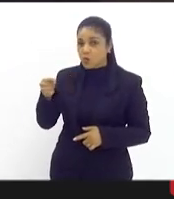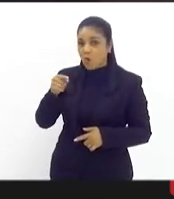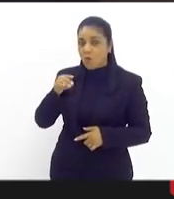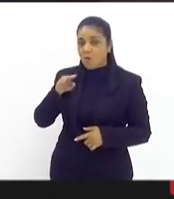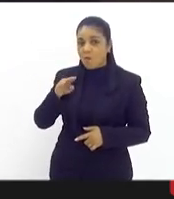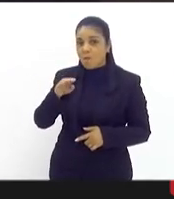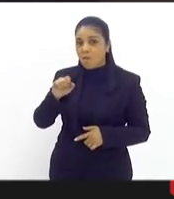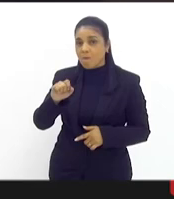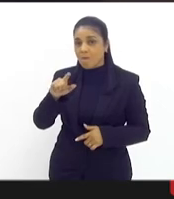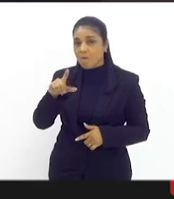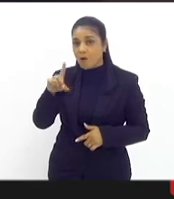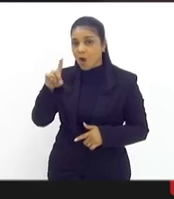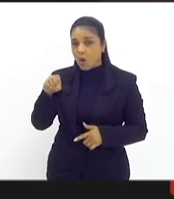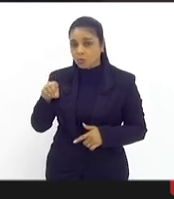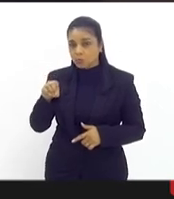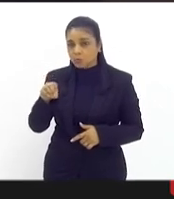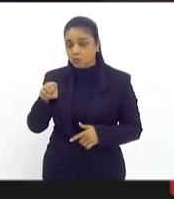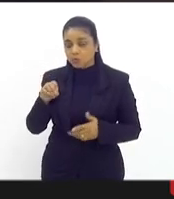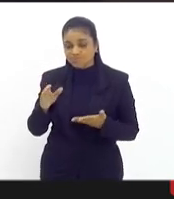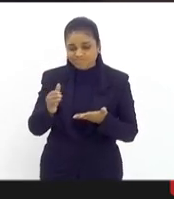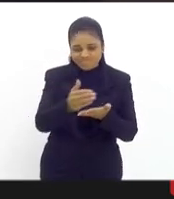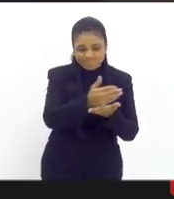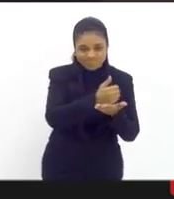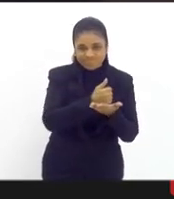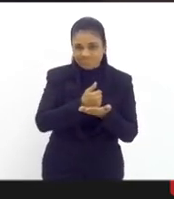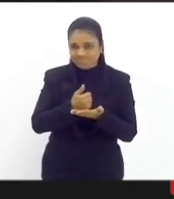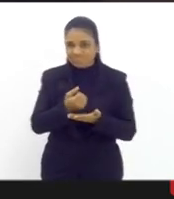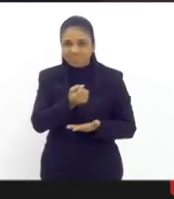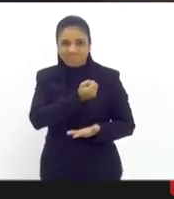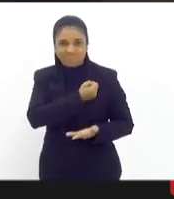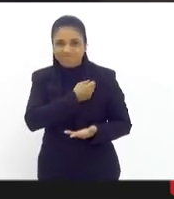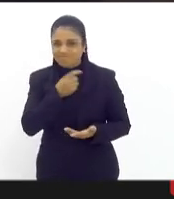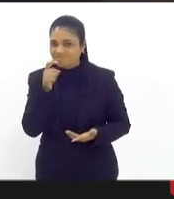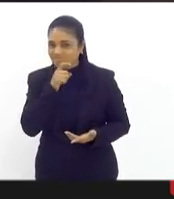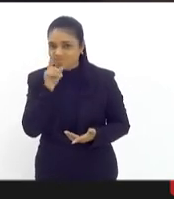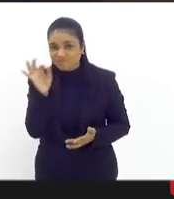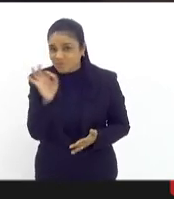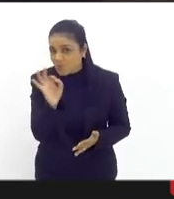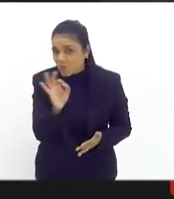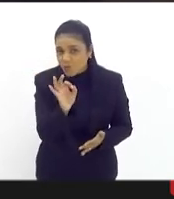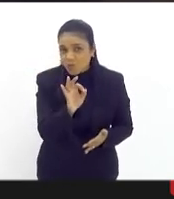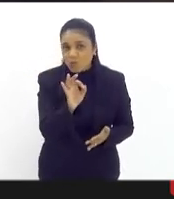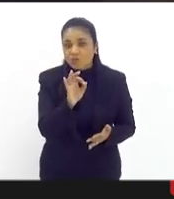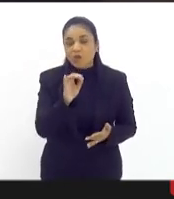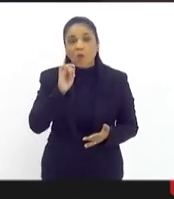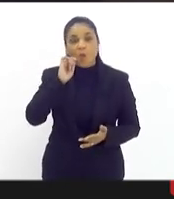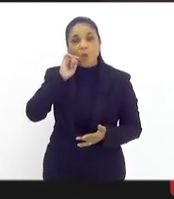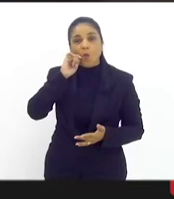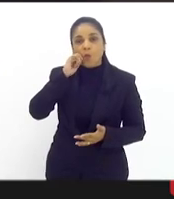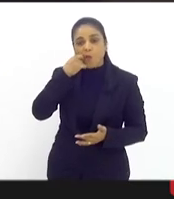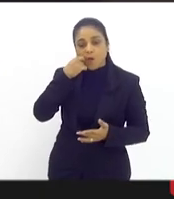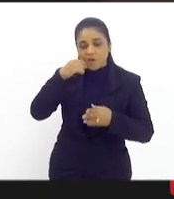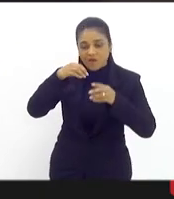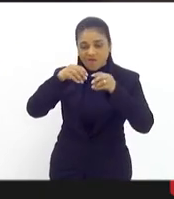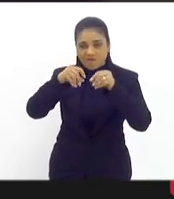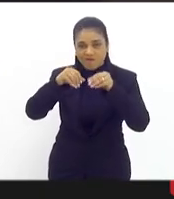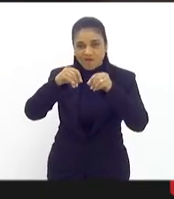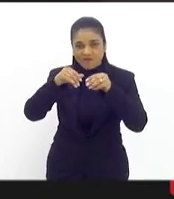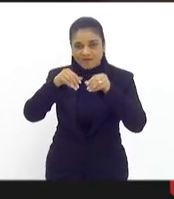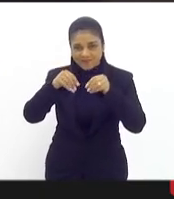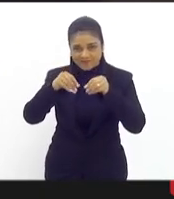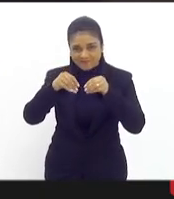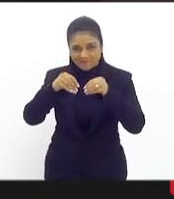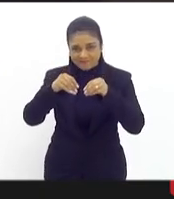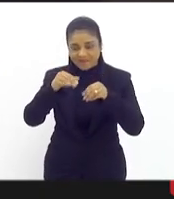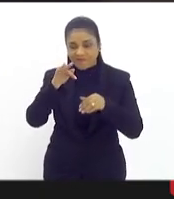Números Não Mentem, onde ele traz, enfim, mais de 10 fatos estatísticos sobre o pão e a farinha de trigo. E basicamente